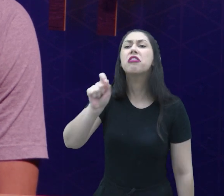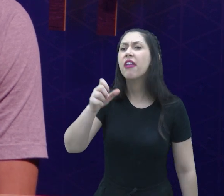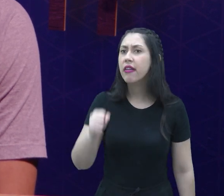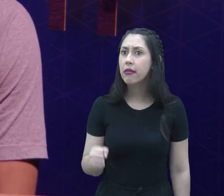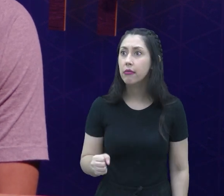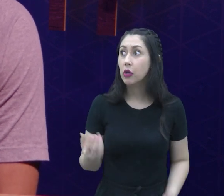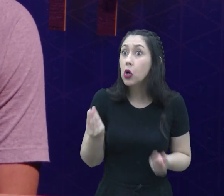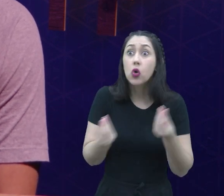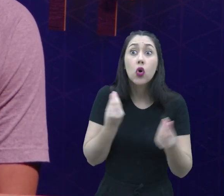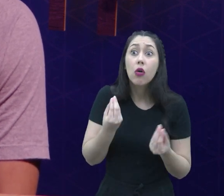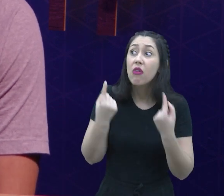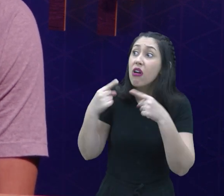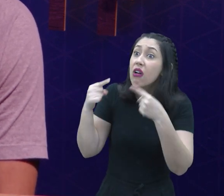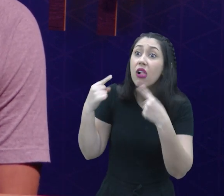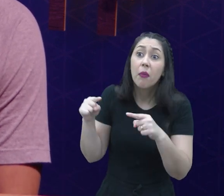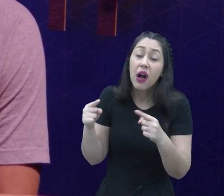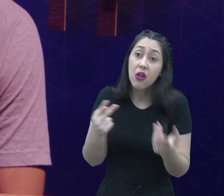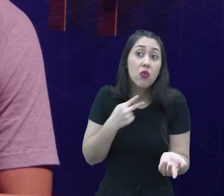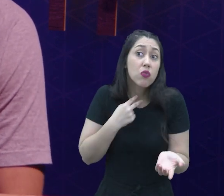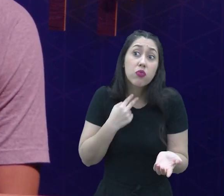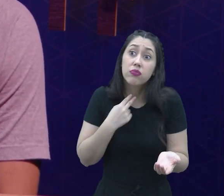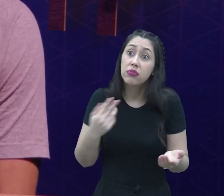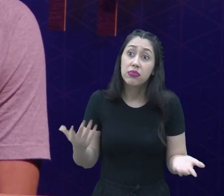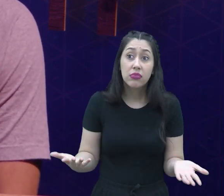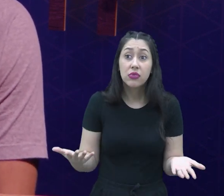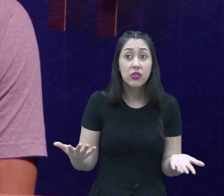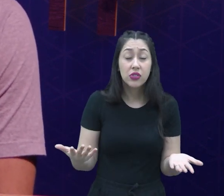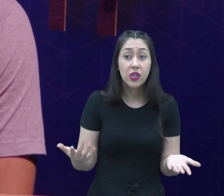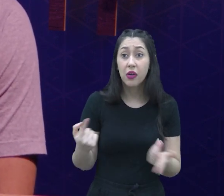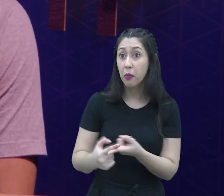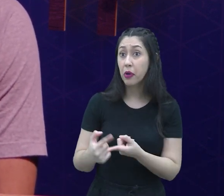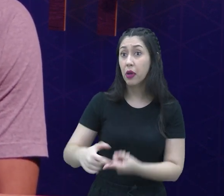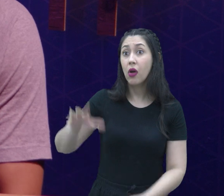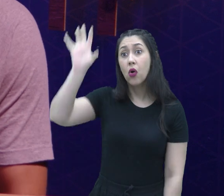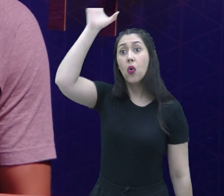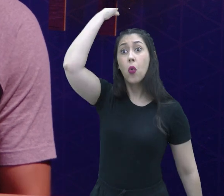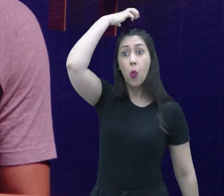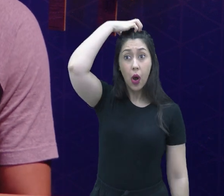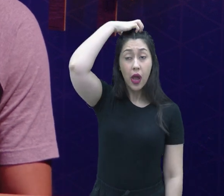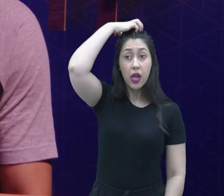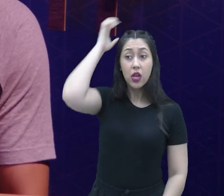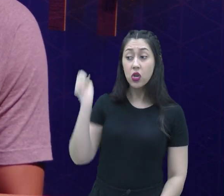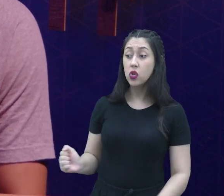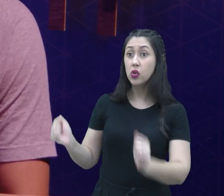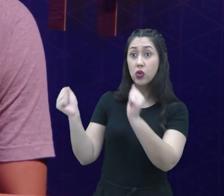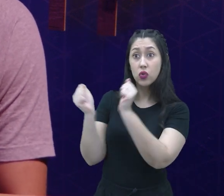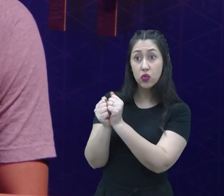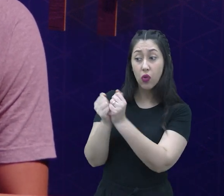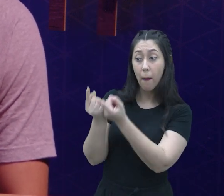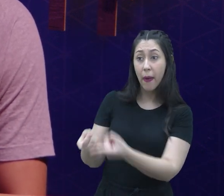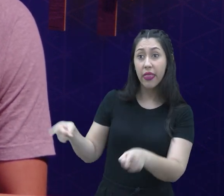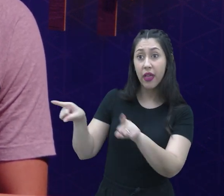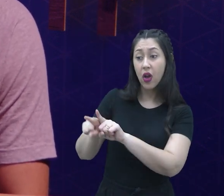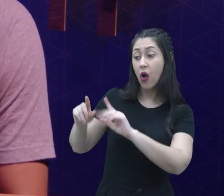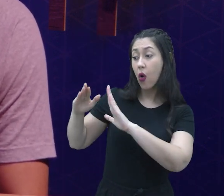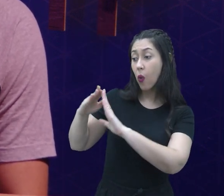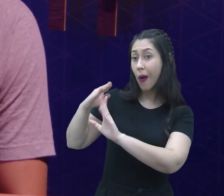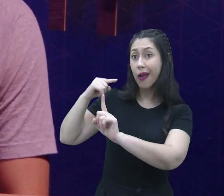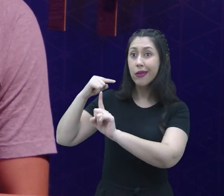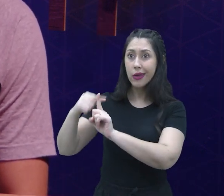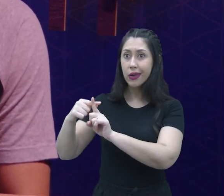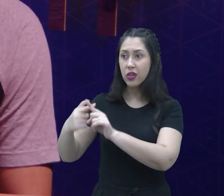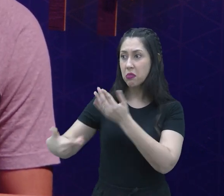Quem que vai ser contra? Ninguém, entendeu? Eram os monarcas com a igreja, que conversavam ali